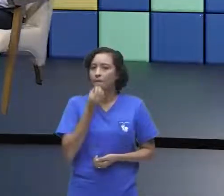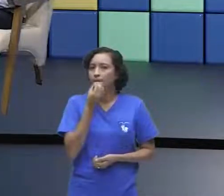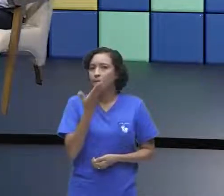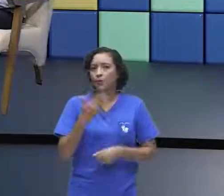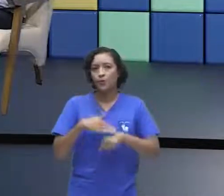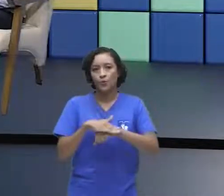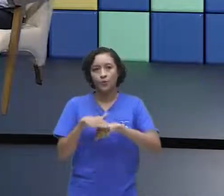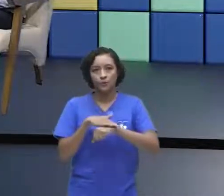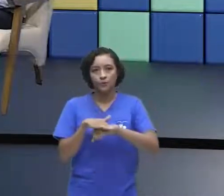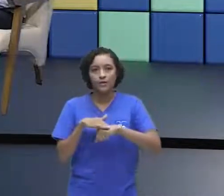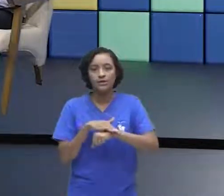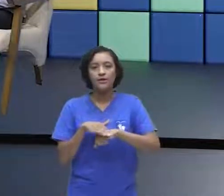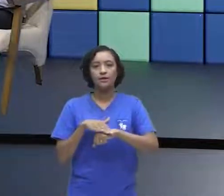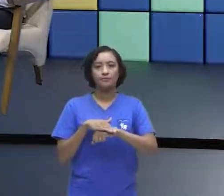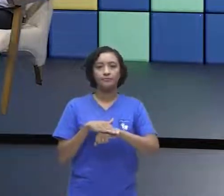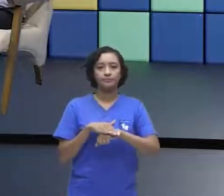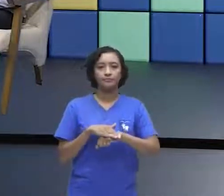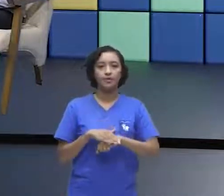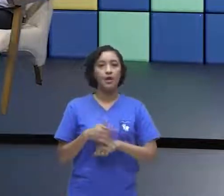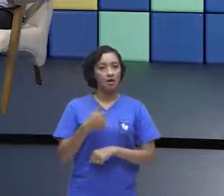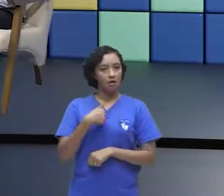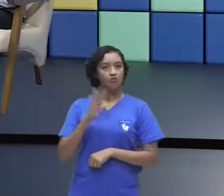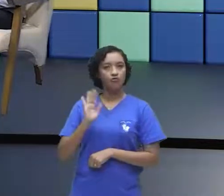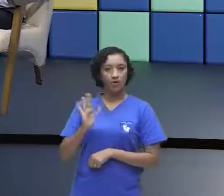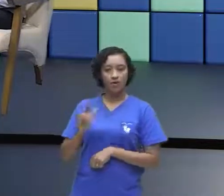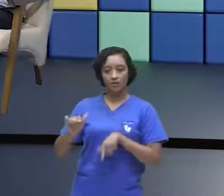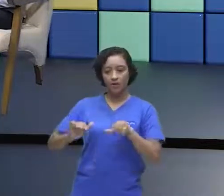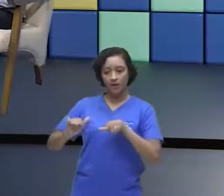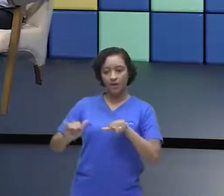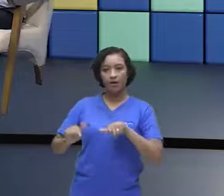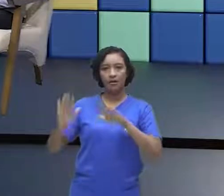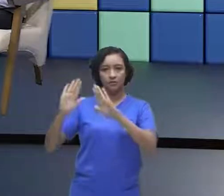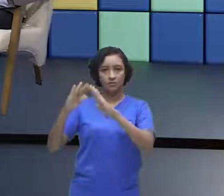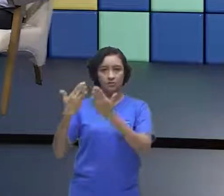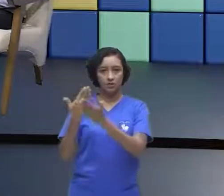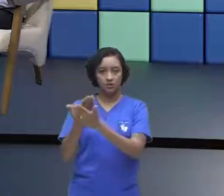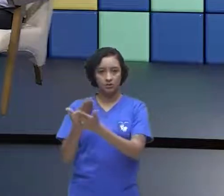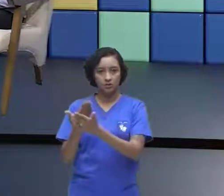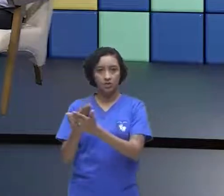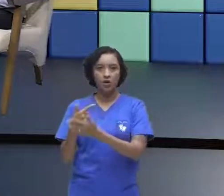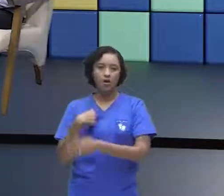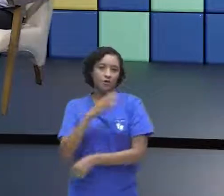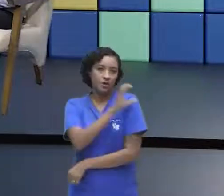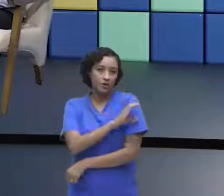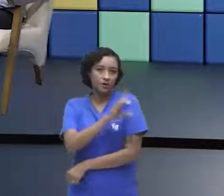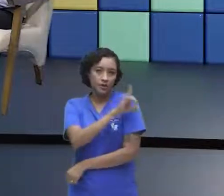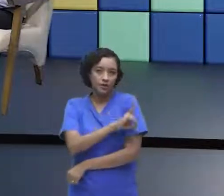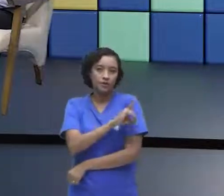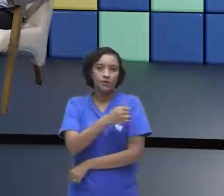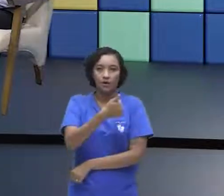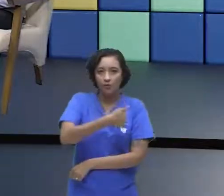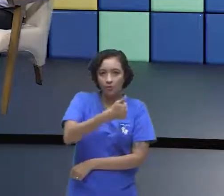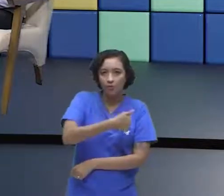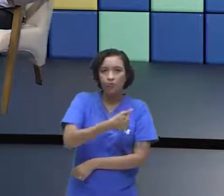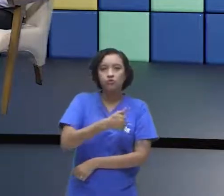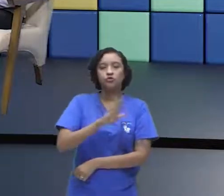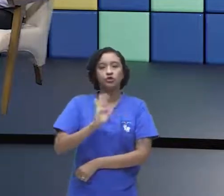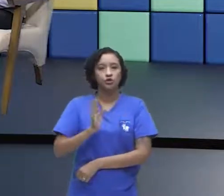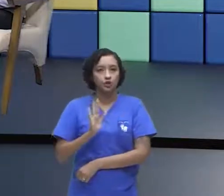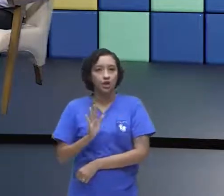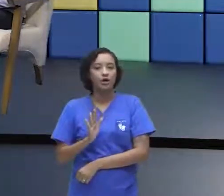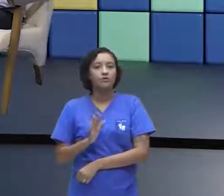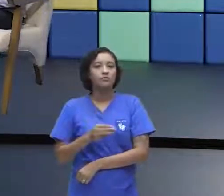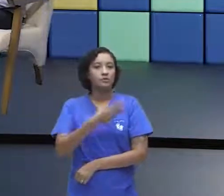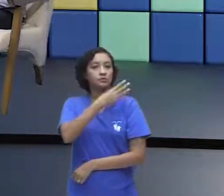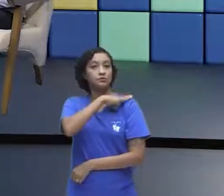eu tenho trabalhado nas nossas escolas, né? Como eu trabalho e assessoro a Coordenadoria 1, as nossas escolas do ensino médio, a gente assim, não